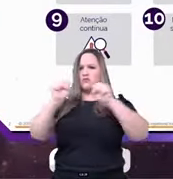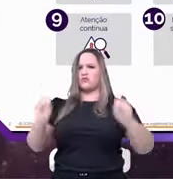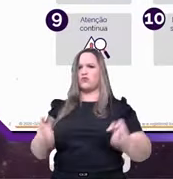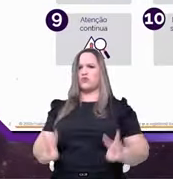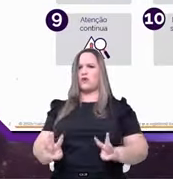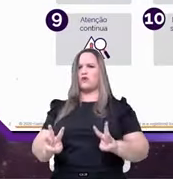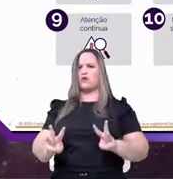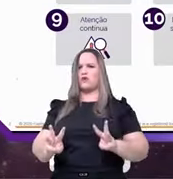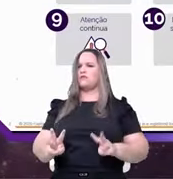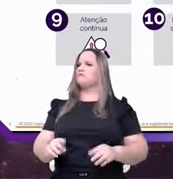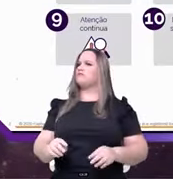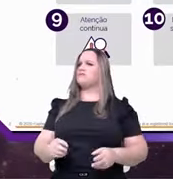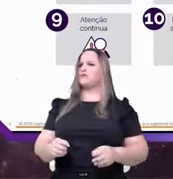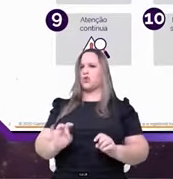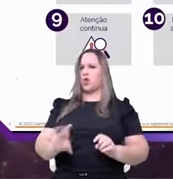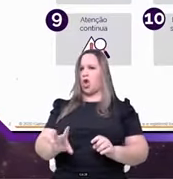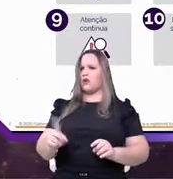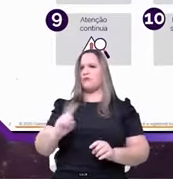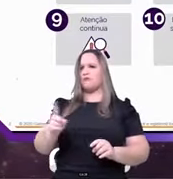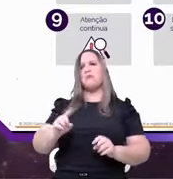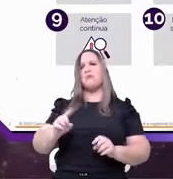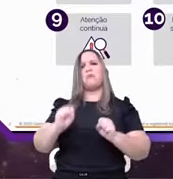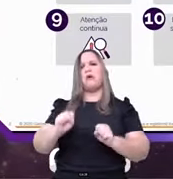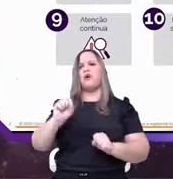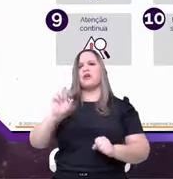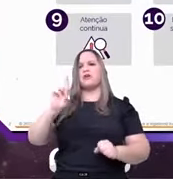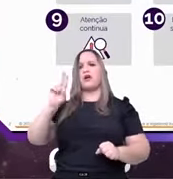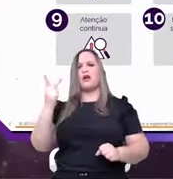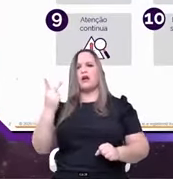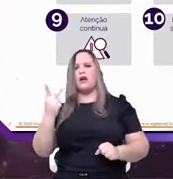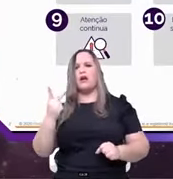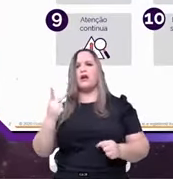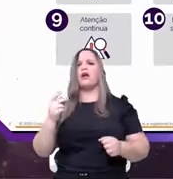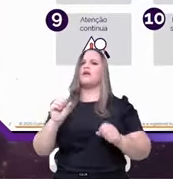RH. Pode ser um administrativo. Pode ser um processo judicial.